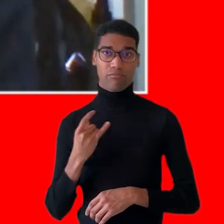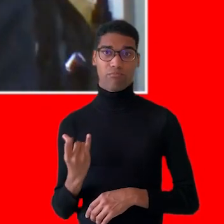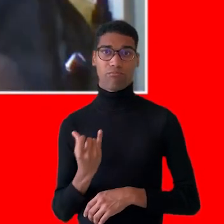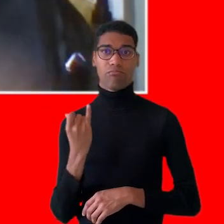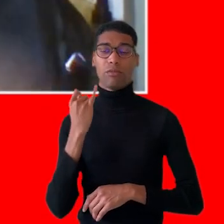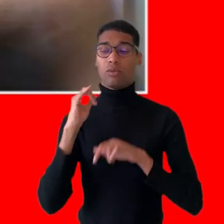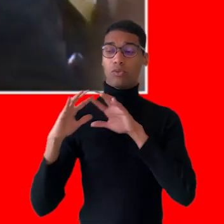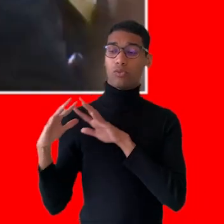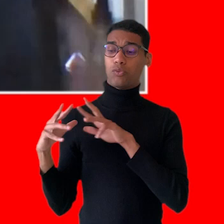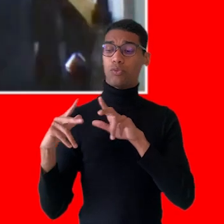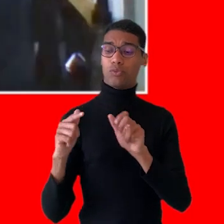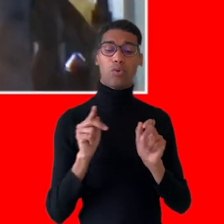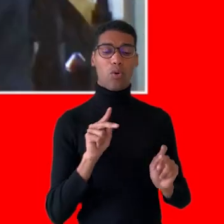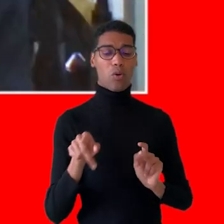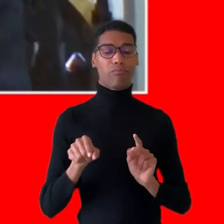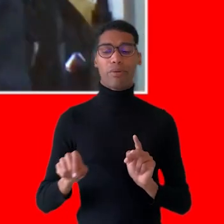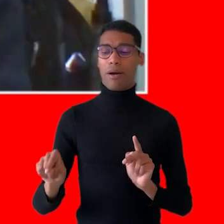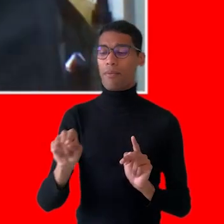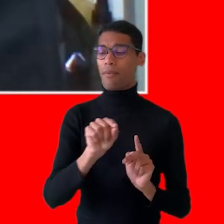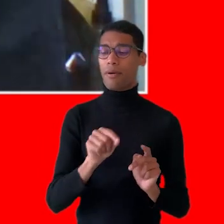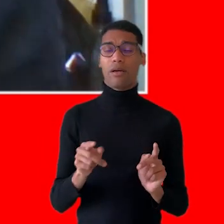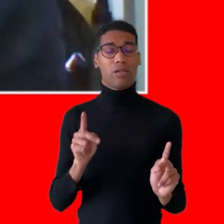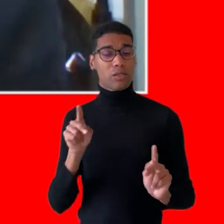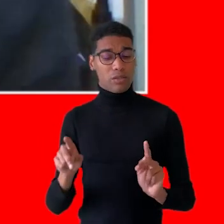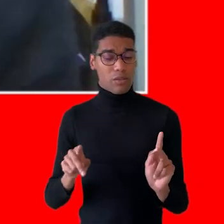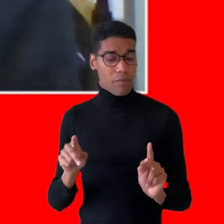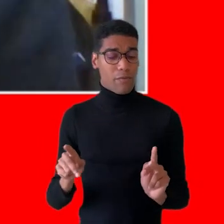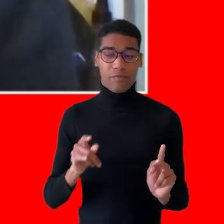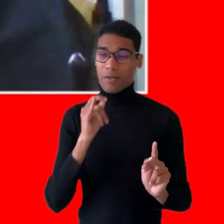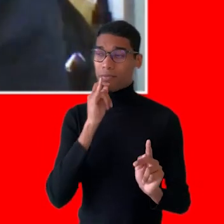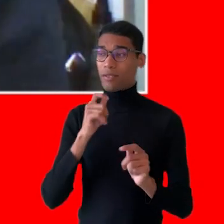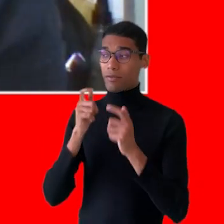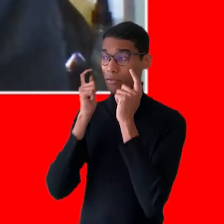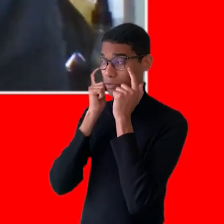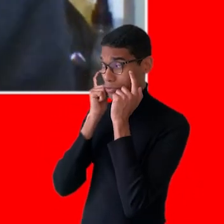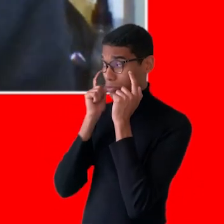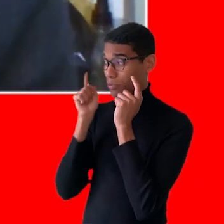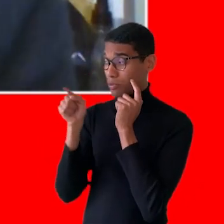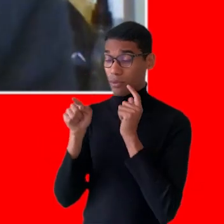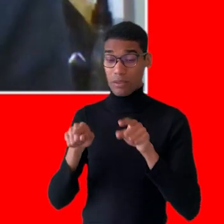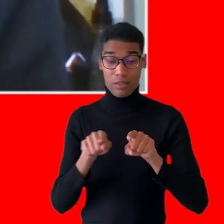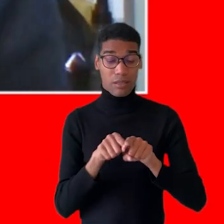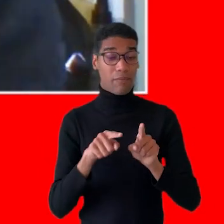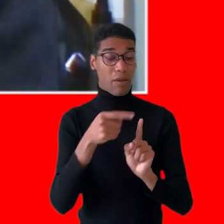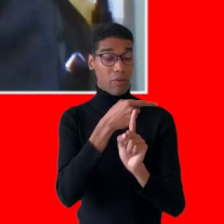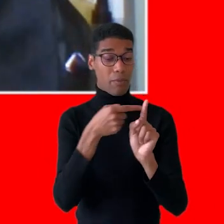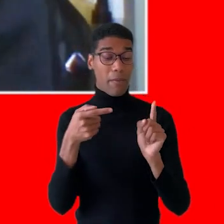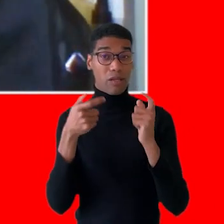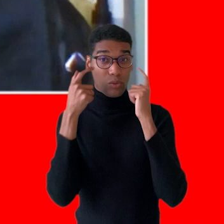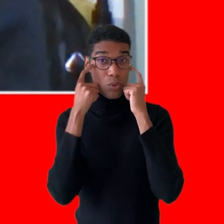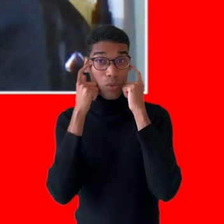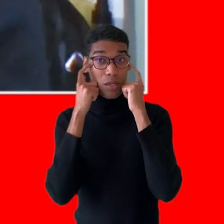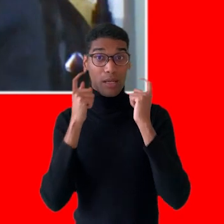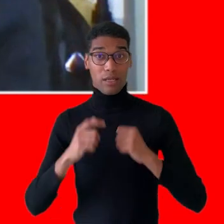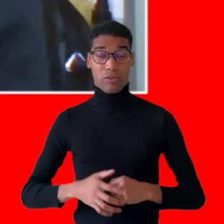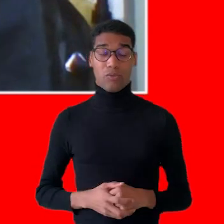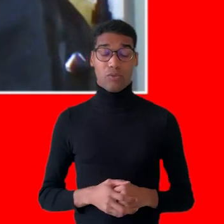filosófico-religioso de todos os povos, dos povos do Extremo Oriente, dos povos do Médio